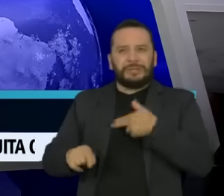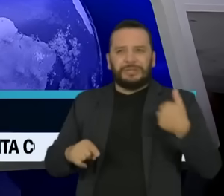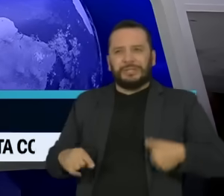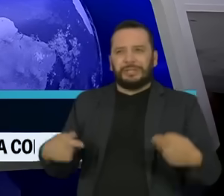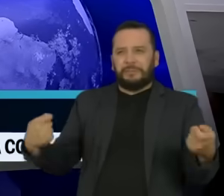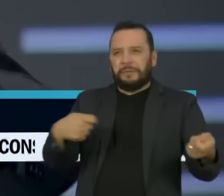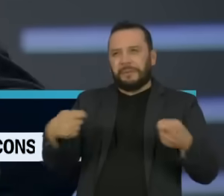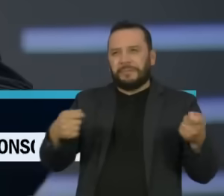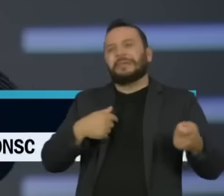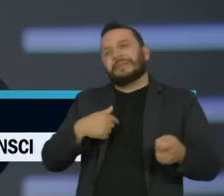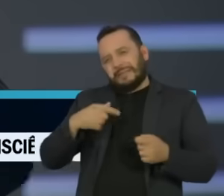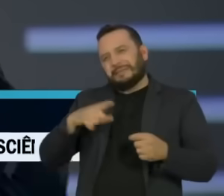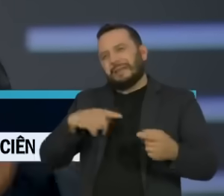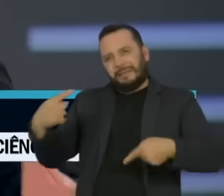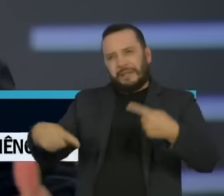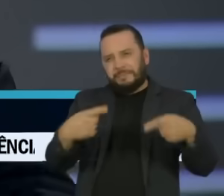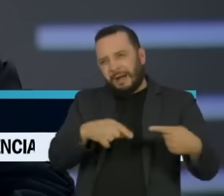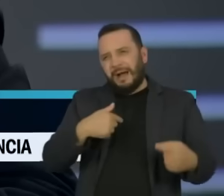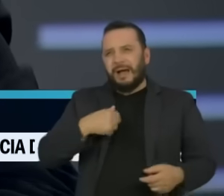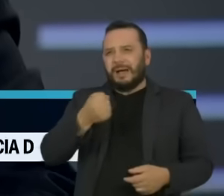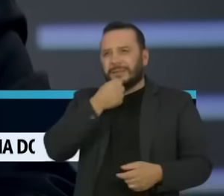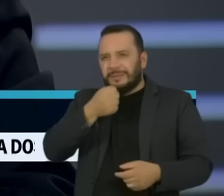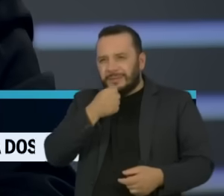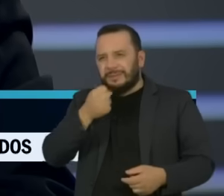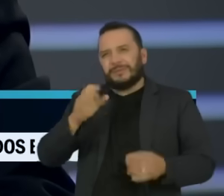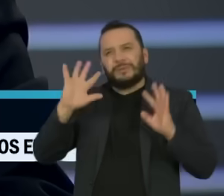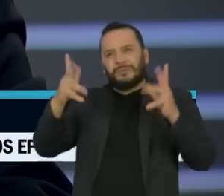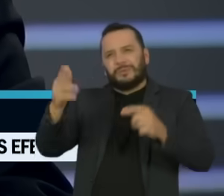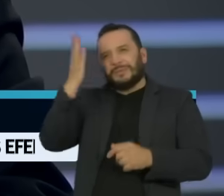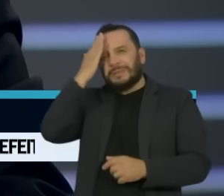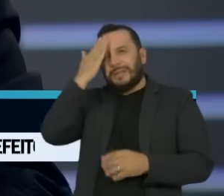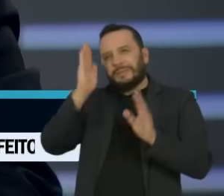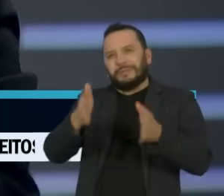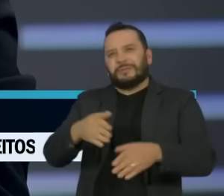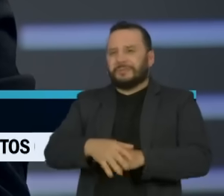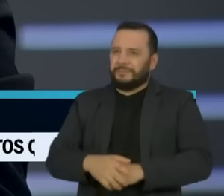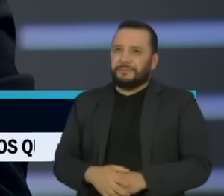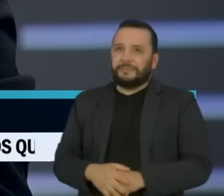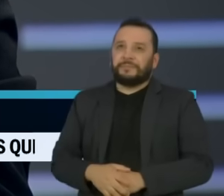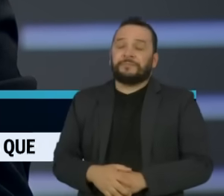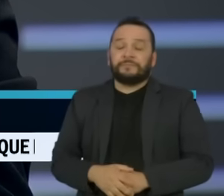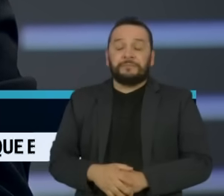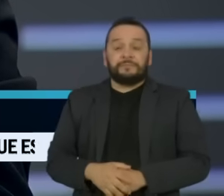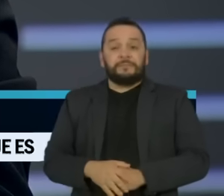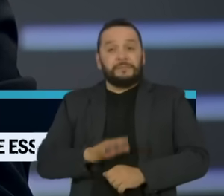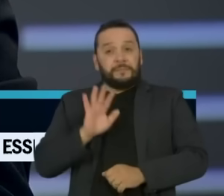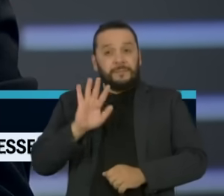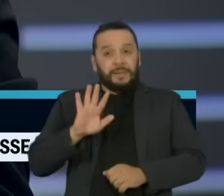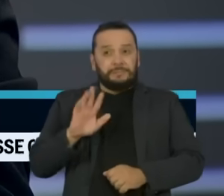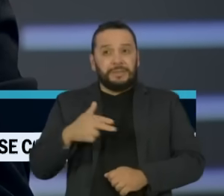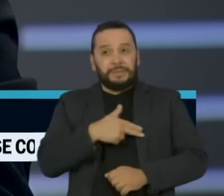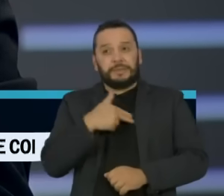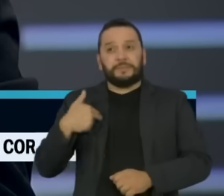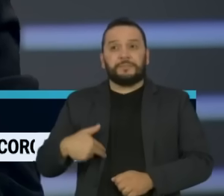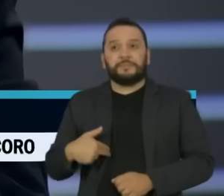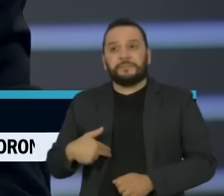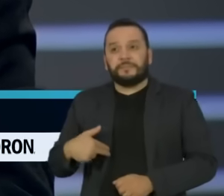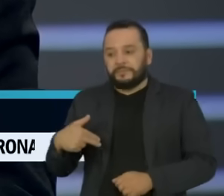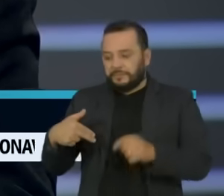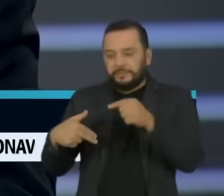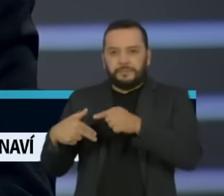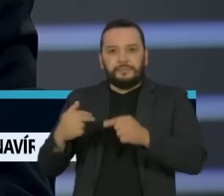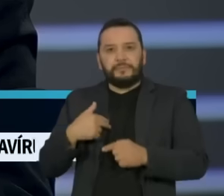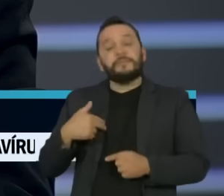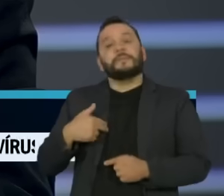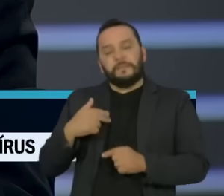vários níveis intelectuais e jornalísticos do mundo inteiro. Então, tem, por outro lado, a China ela mudou de